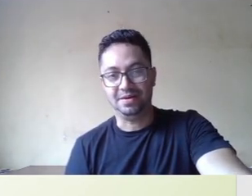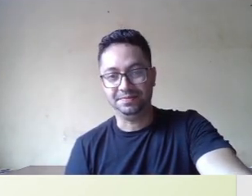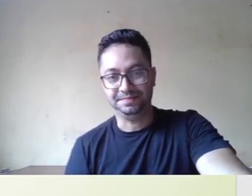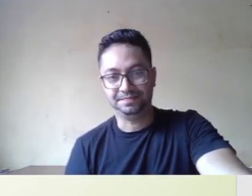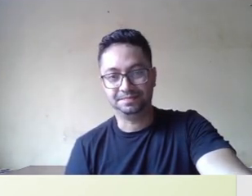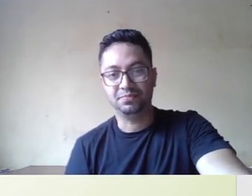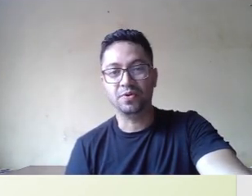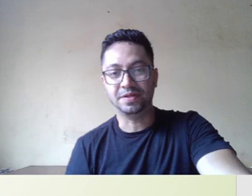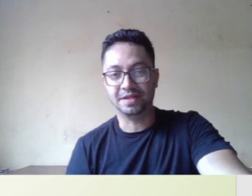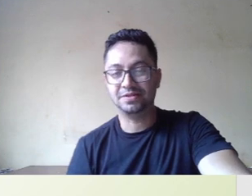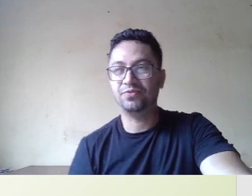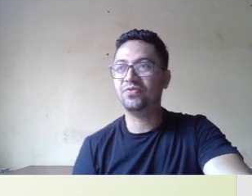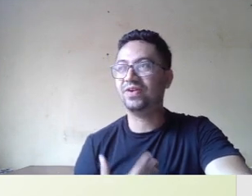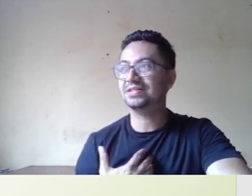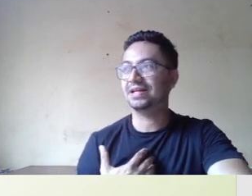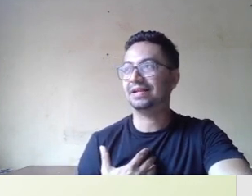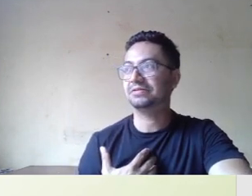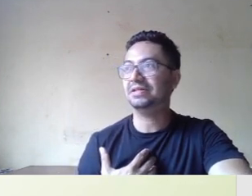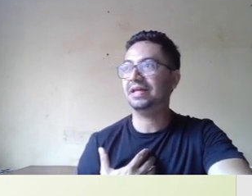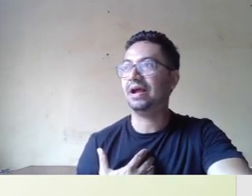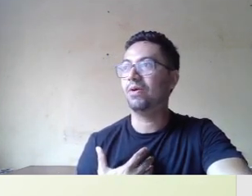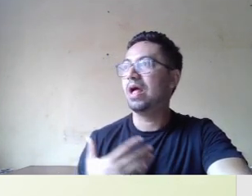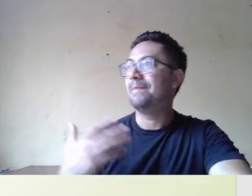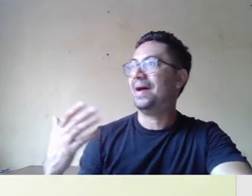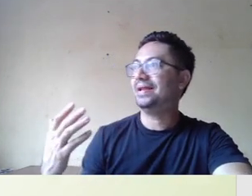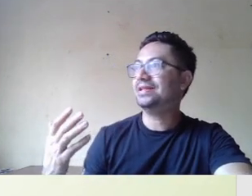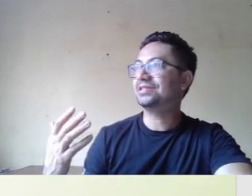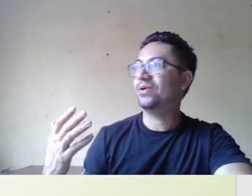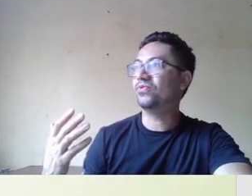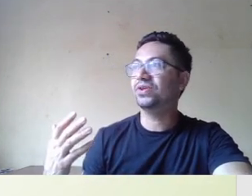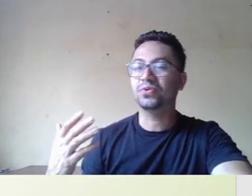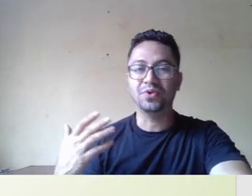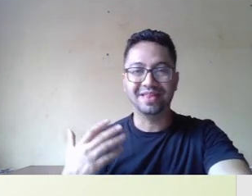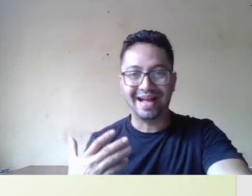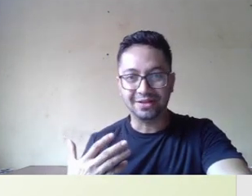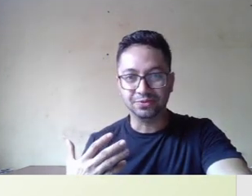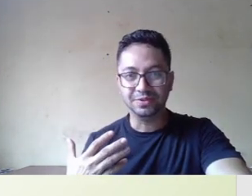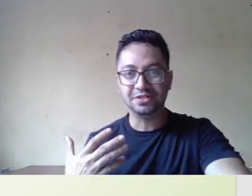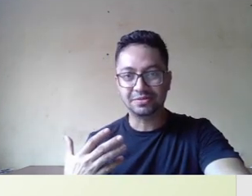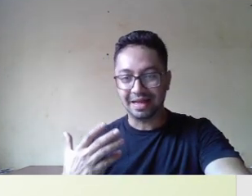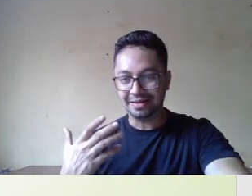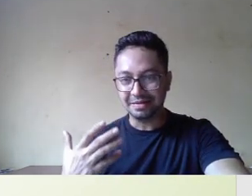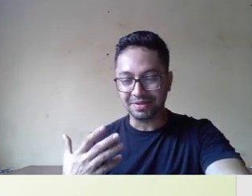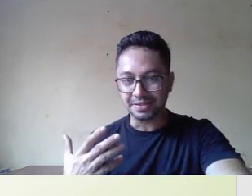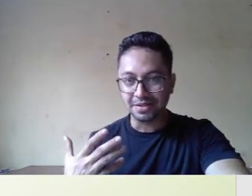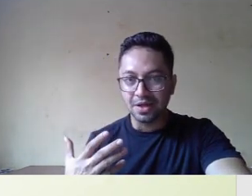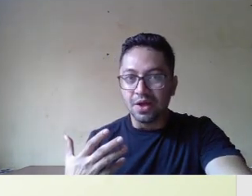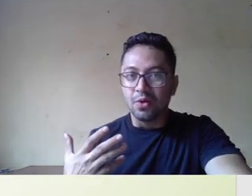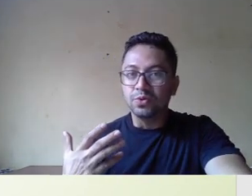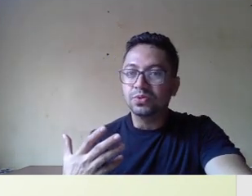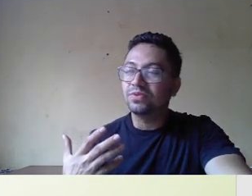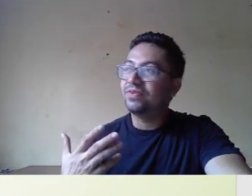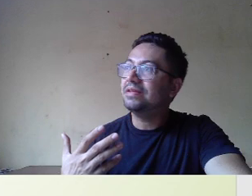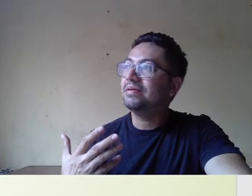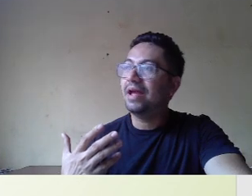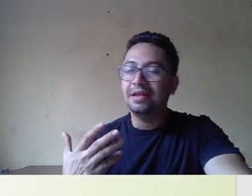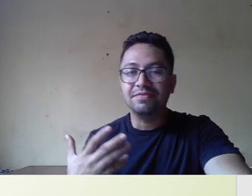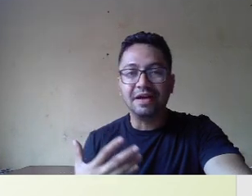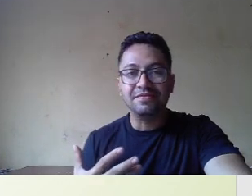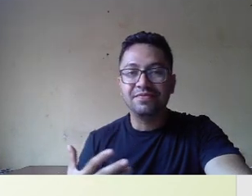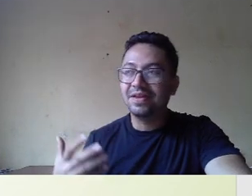tradução literal. Porque se eu for fazer a tradução literal, parei de ter ouvido, cuidado, isso na Libras, o surdo